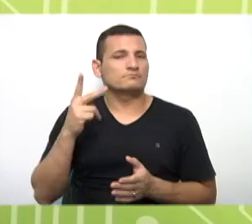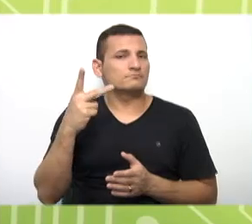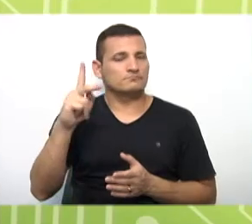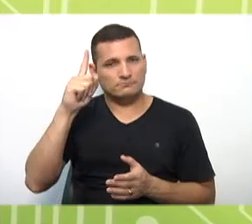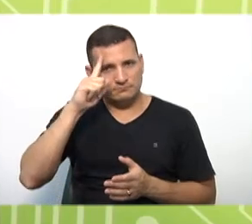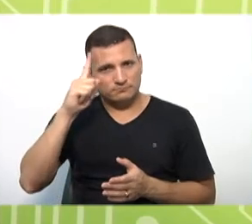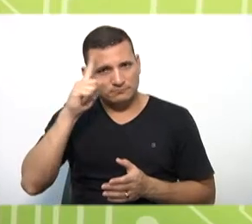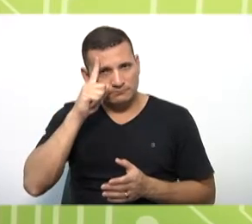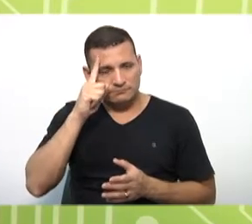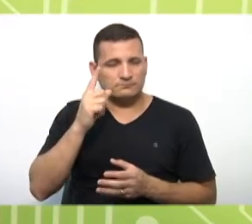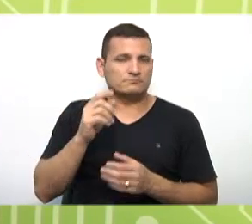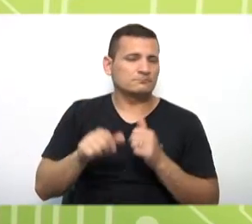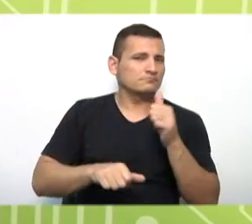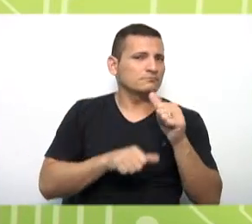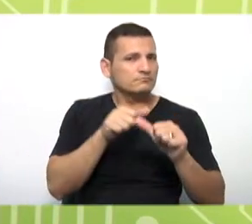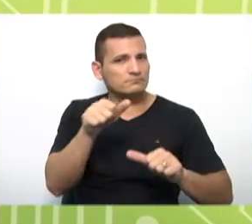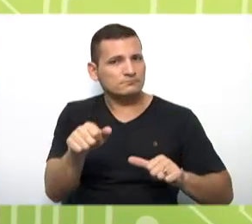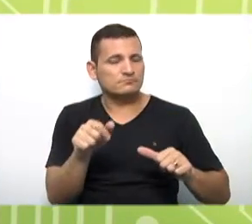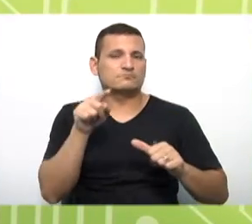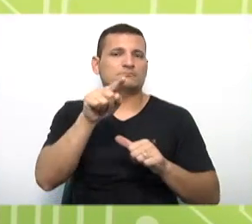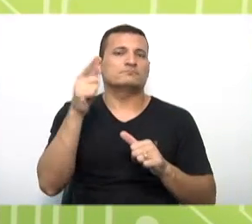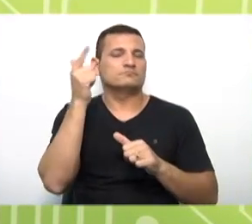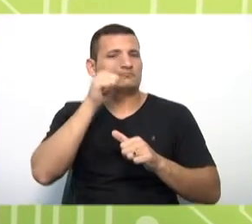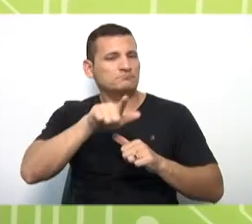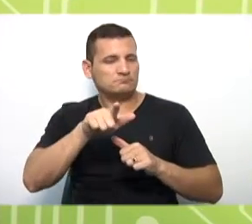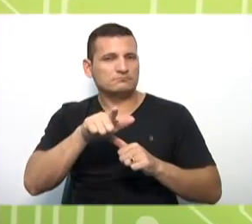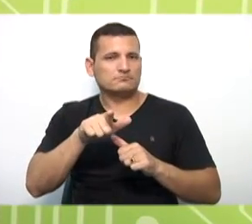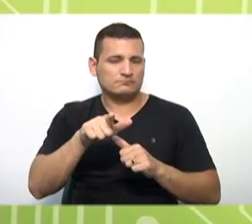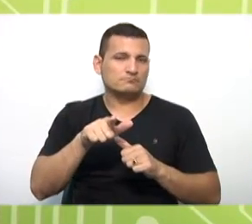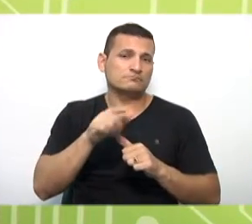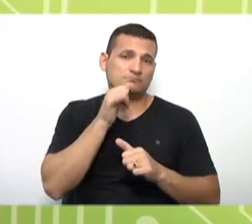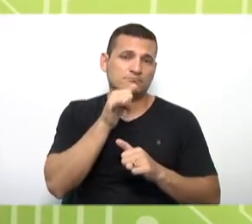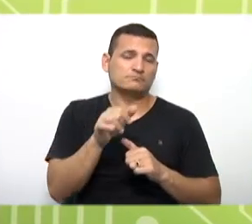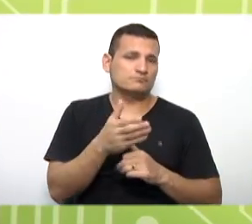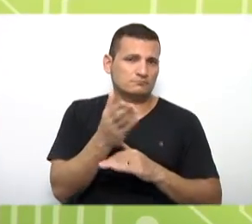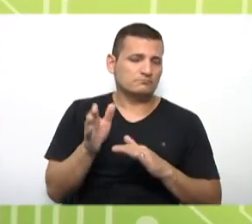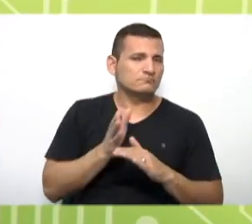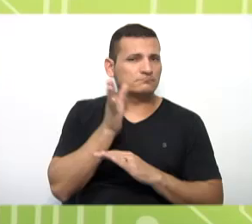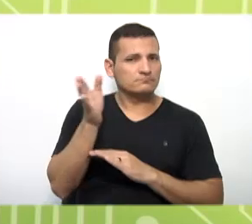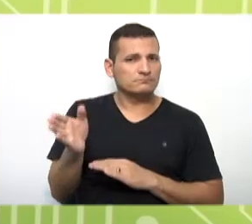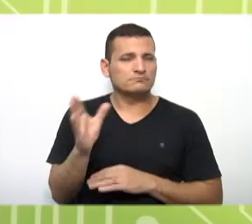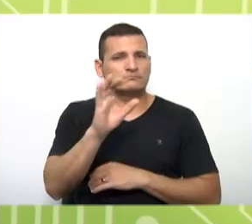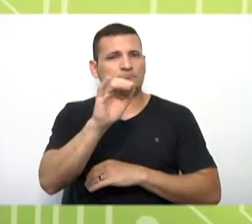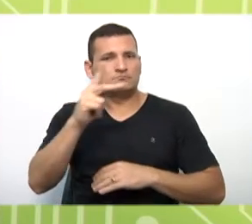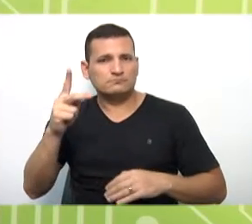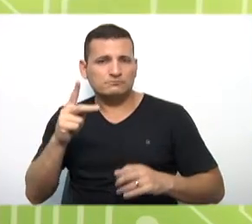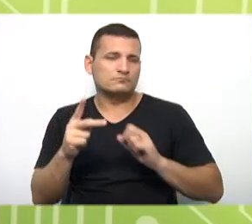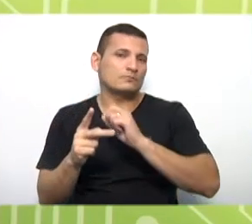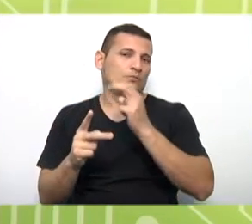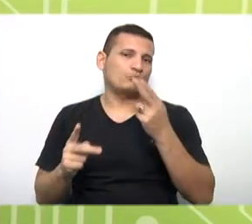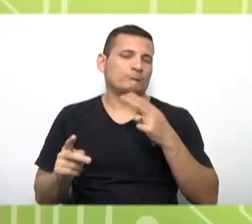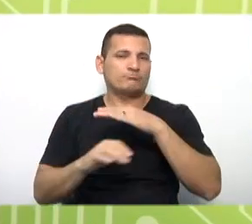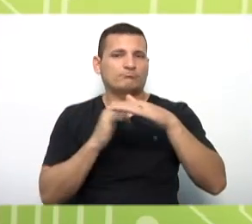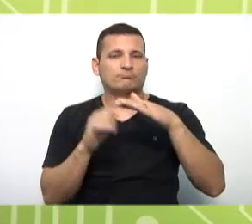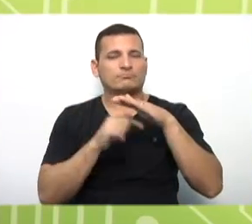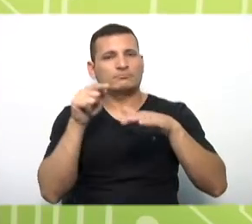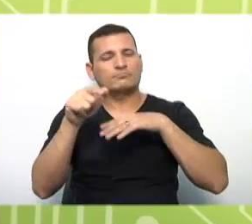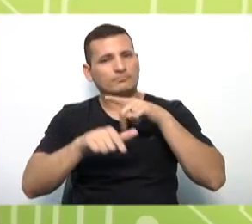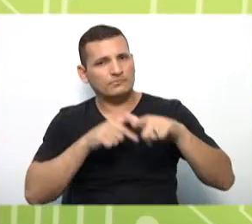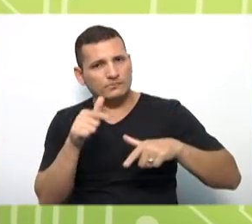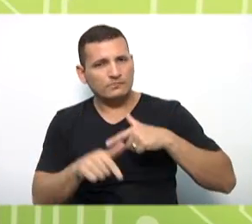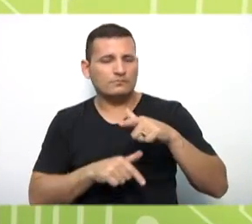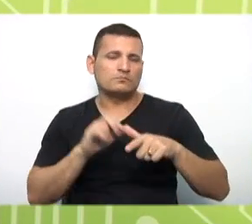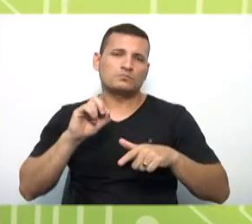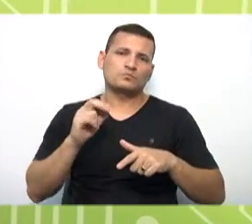vocês, sobre mudança, para que vocês consigam, quando for lá na cooperativa ou numa empresa que vocês estiverem trabalhando ou